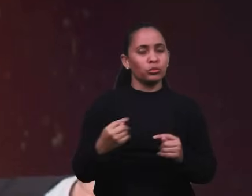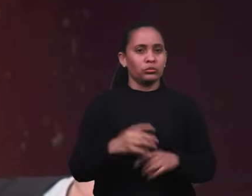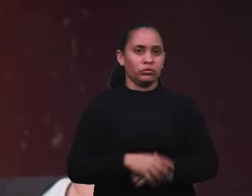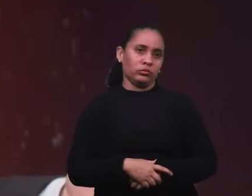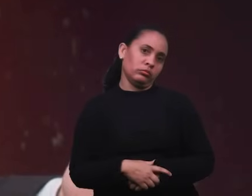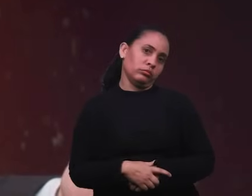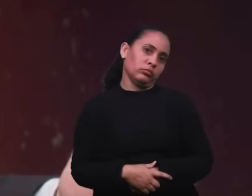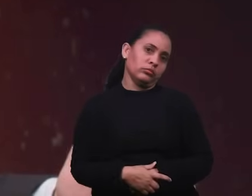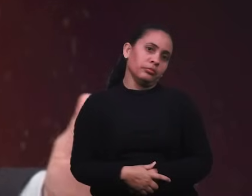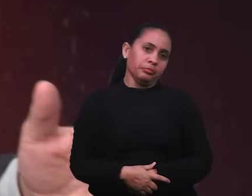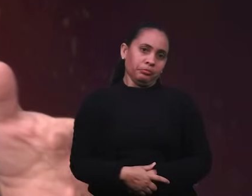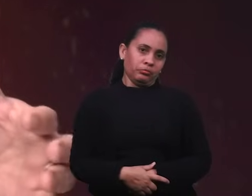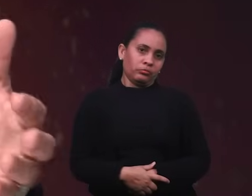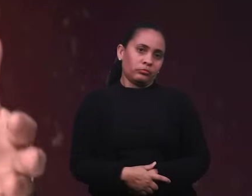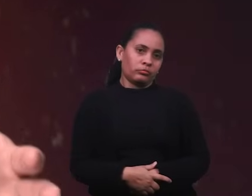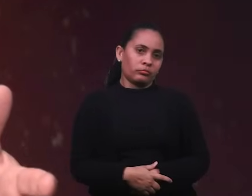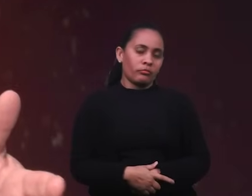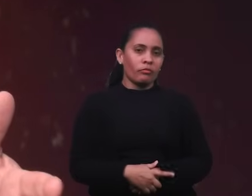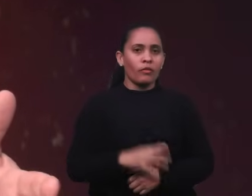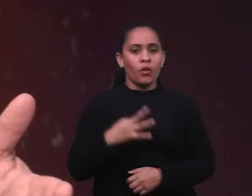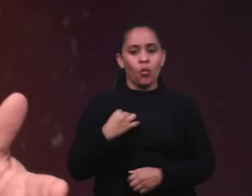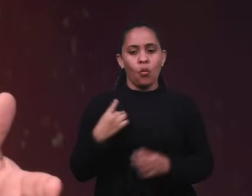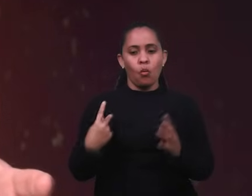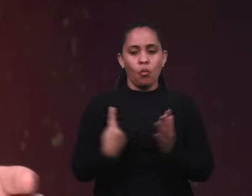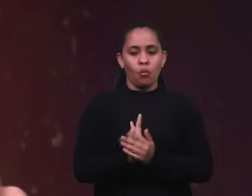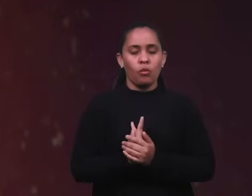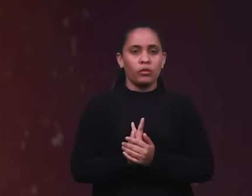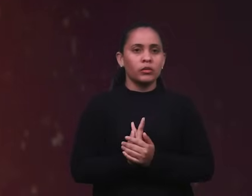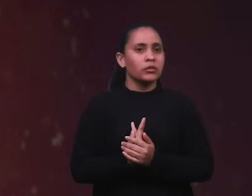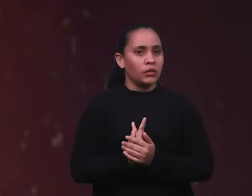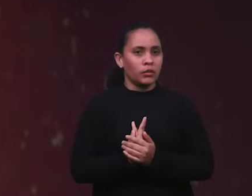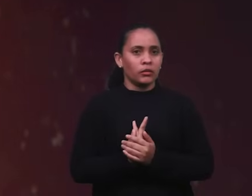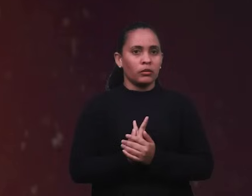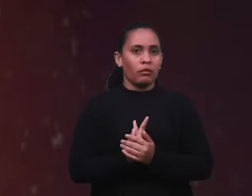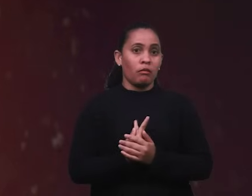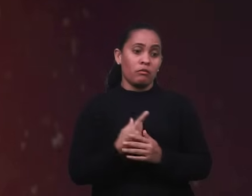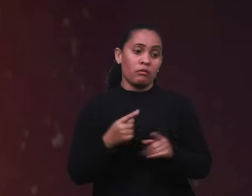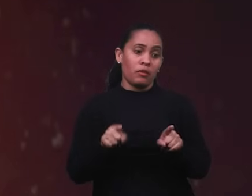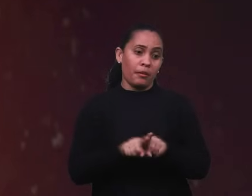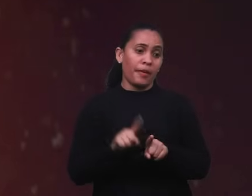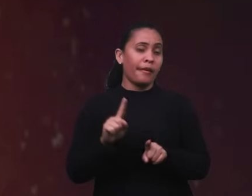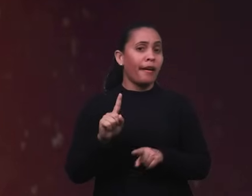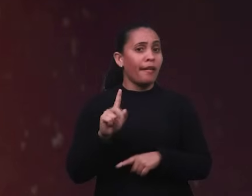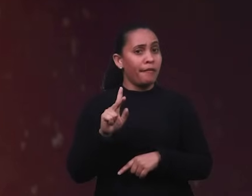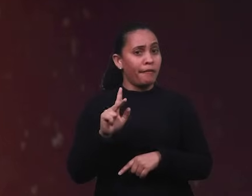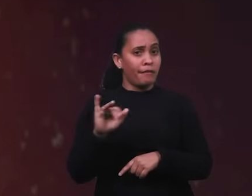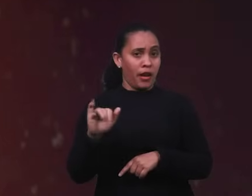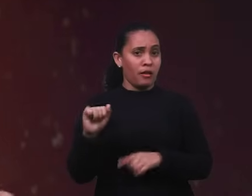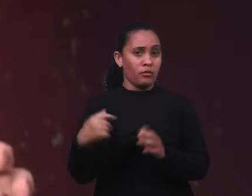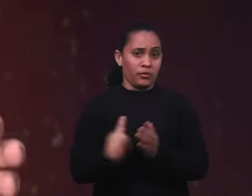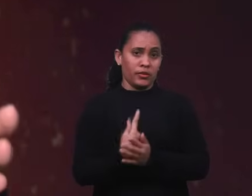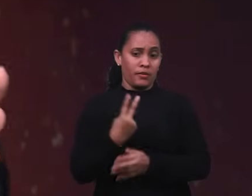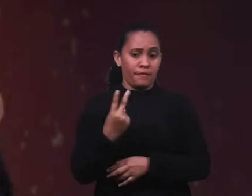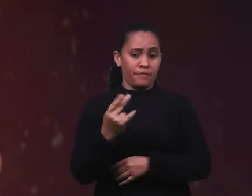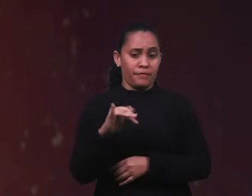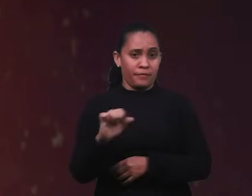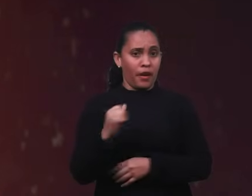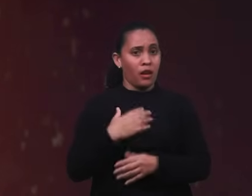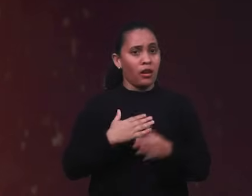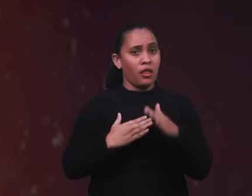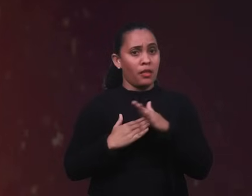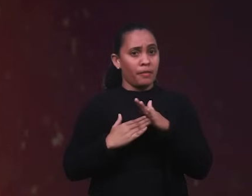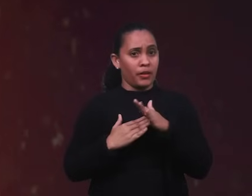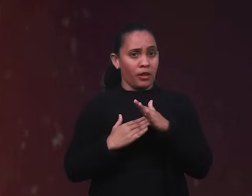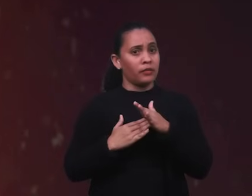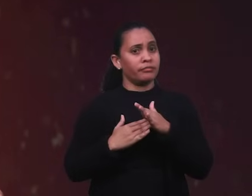passou, nem tudo aquilo que está acontecendo, nem tampouco aquilo que vai vir. Então, a nossa ciência ela é